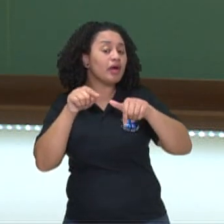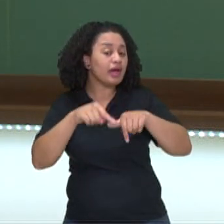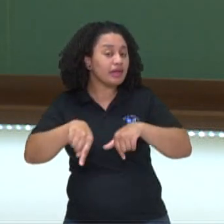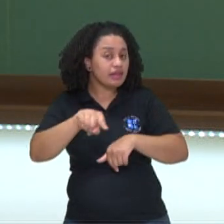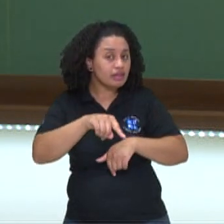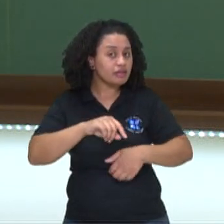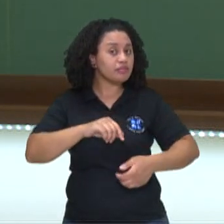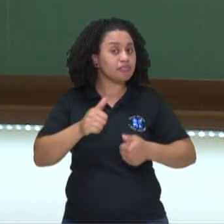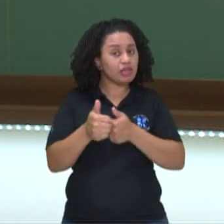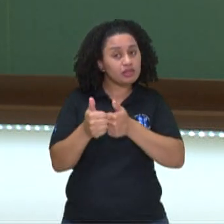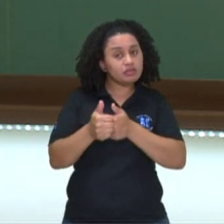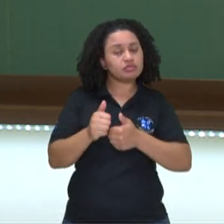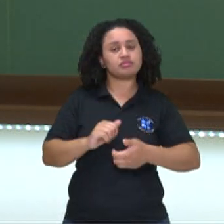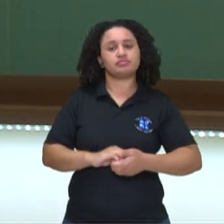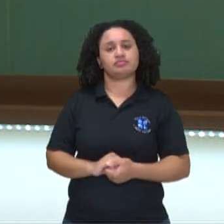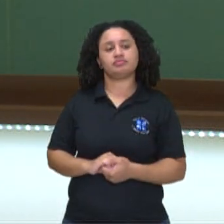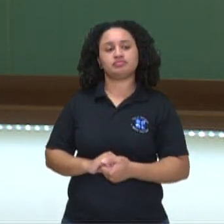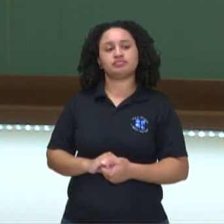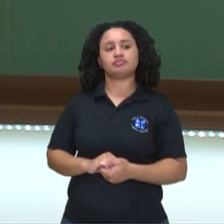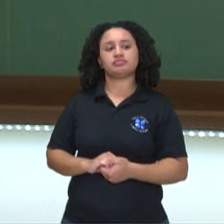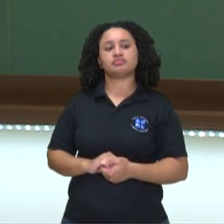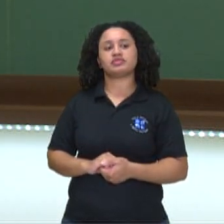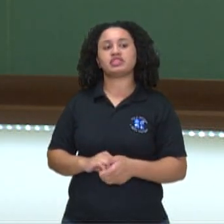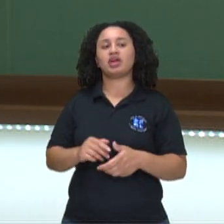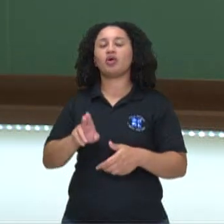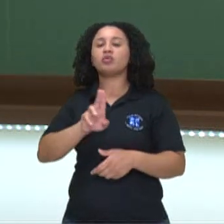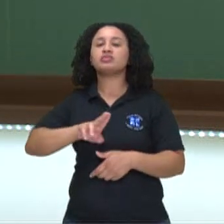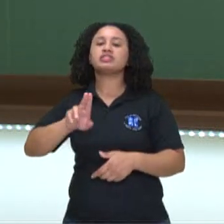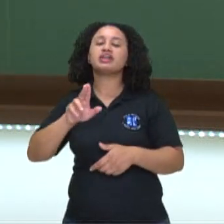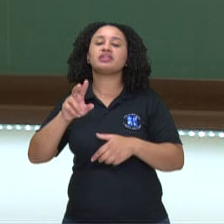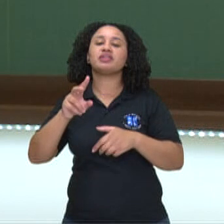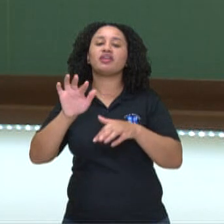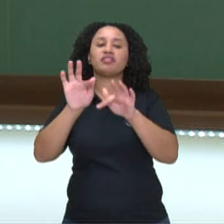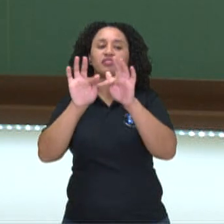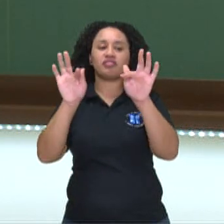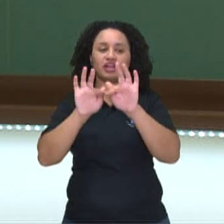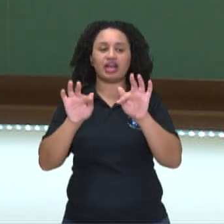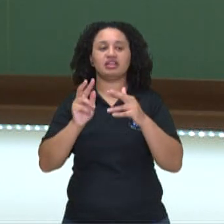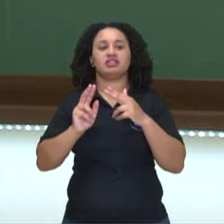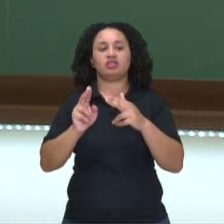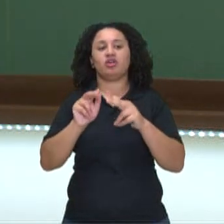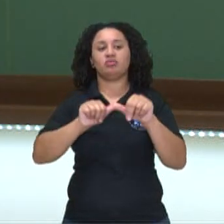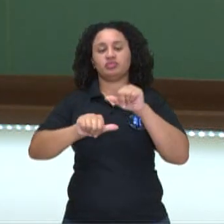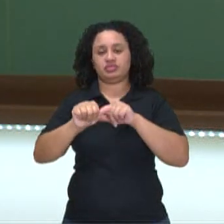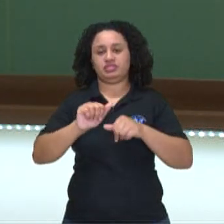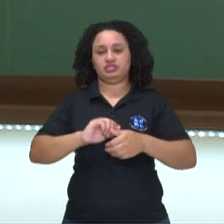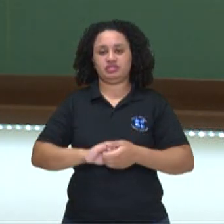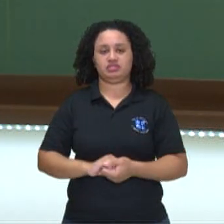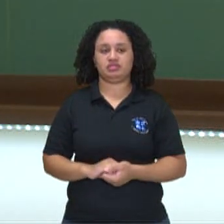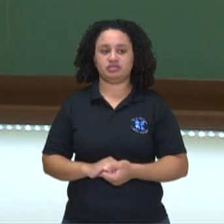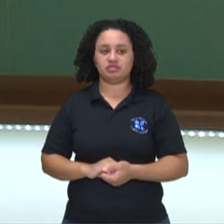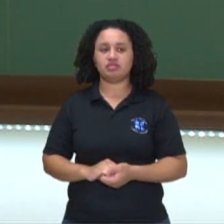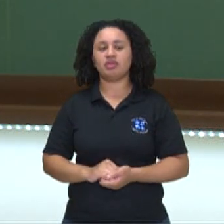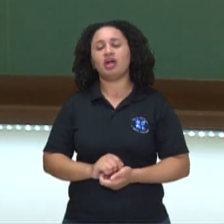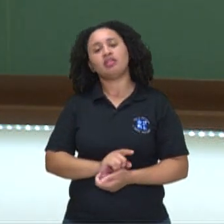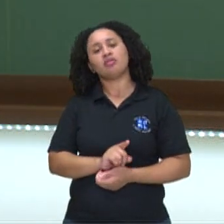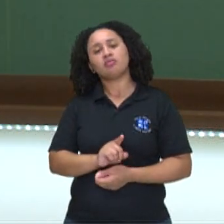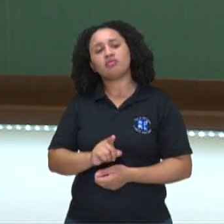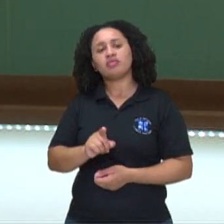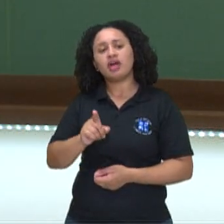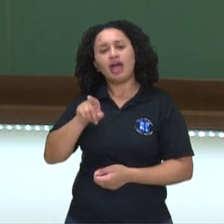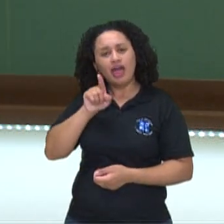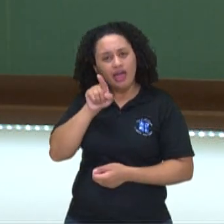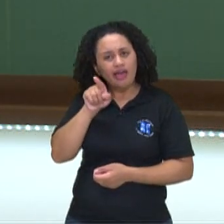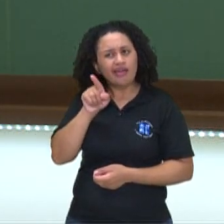as mesmas frases, mudando o sujeito. Does she study? Ela estuda. Does he live near here?